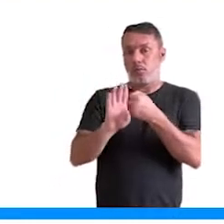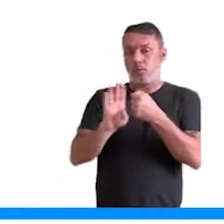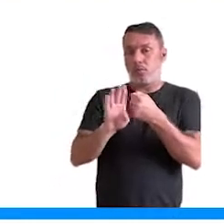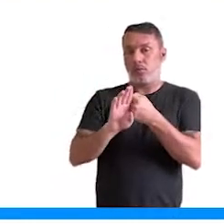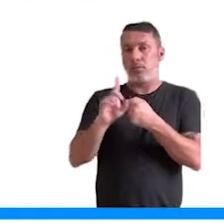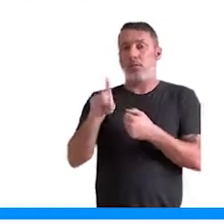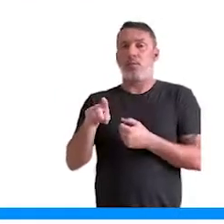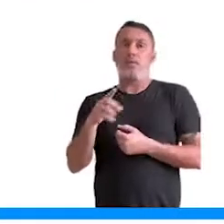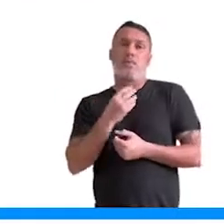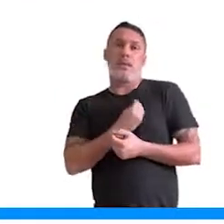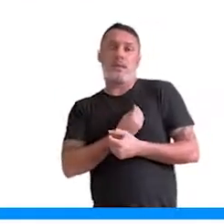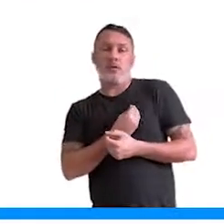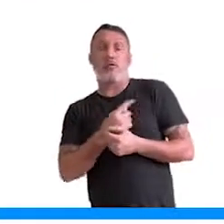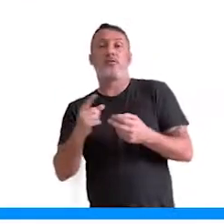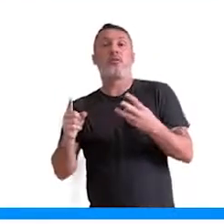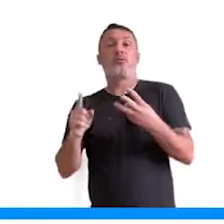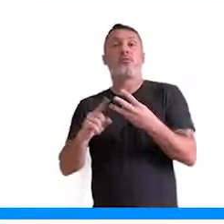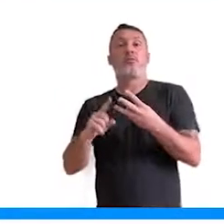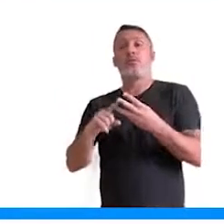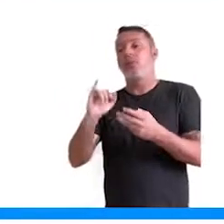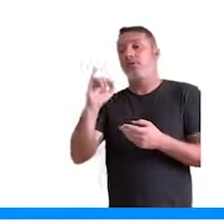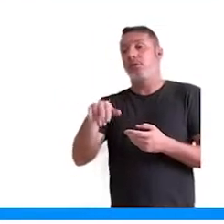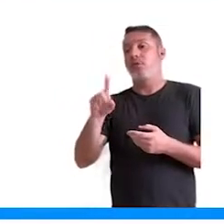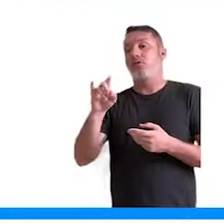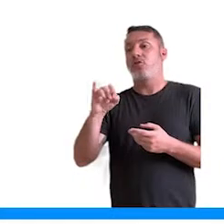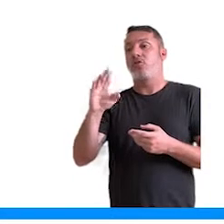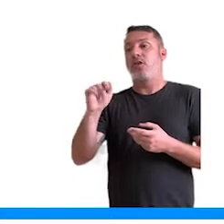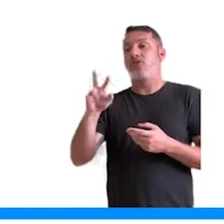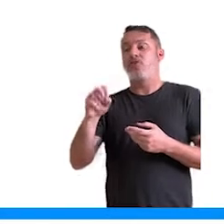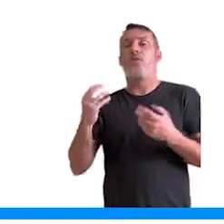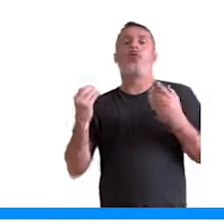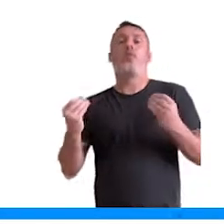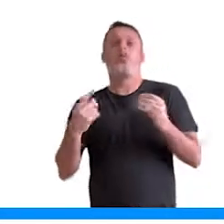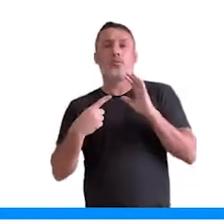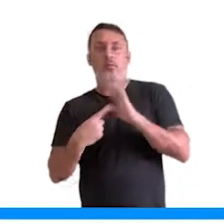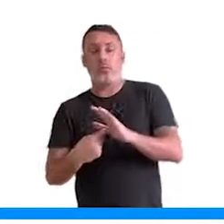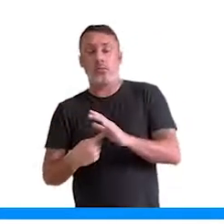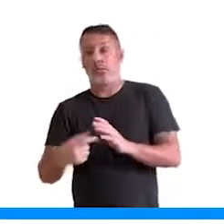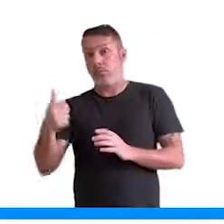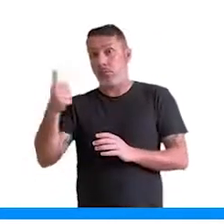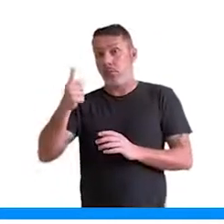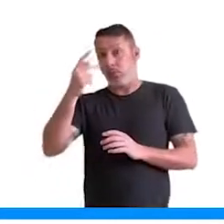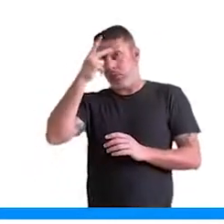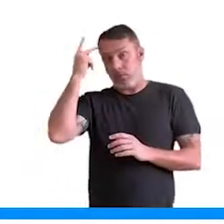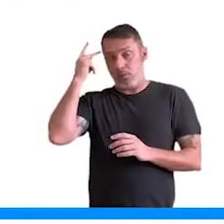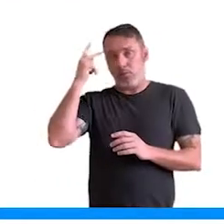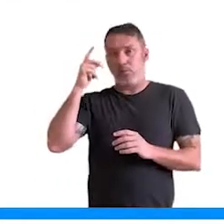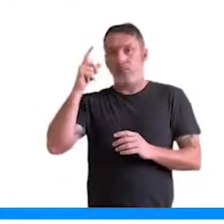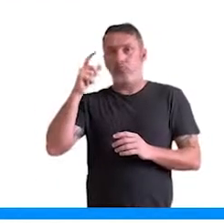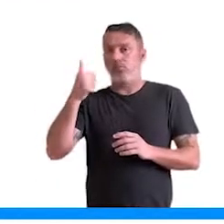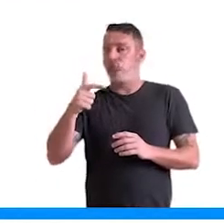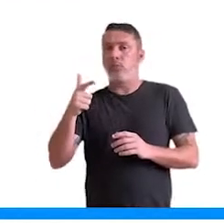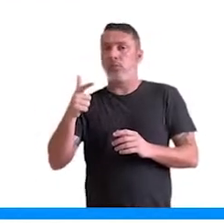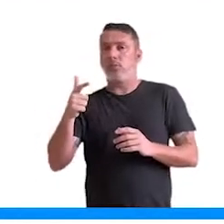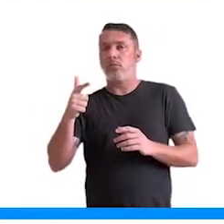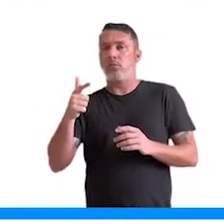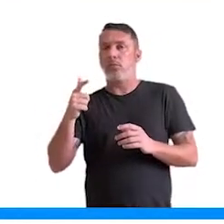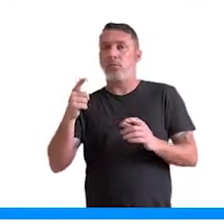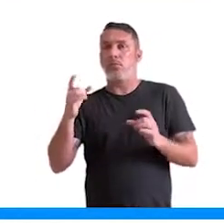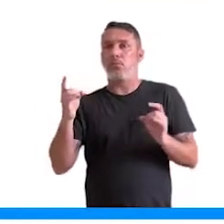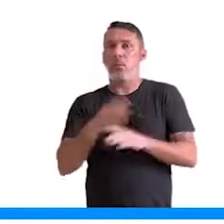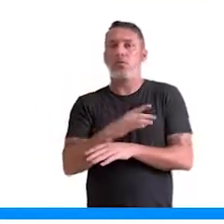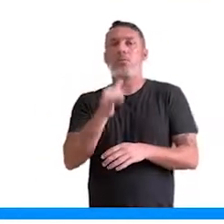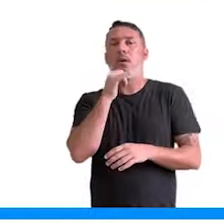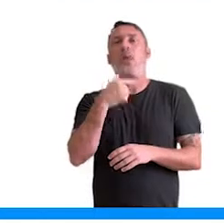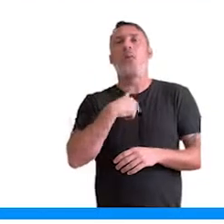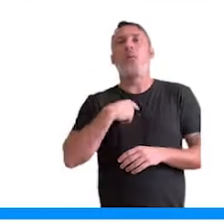pelo subjuntivo, presente do subjuntivo, e pelo presente do indicativo. Como? A primeira pessoa não existe, porque você não